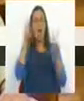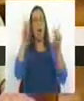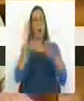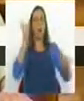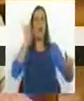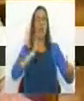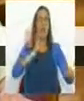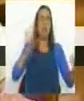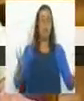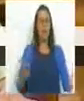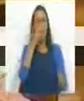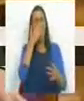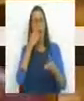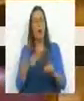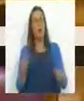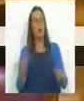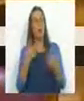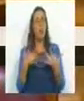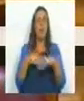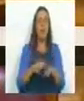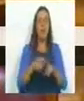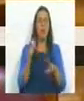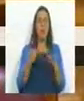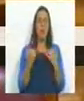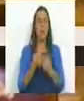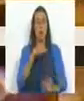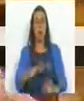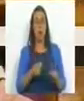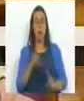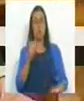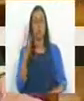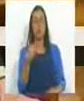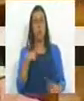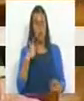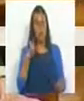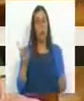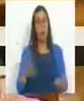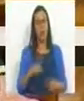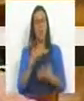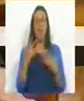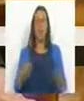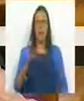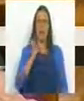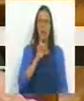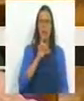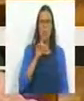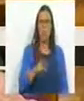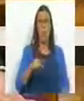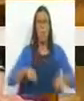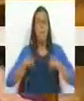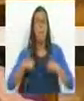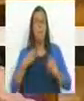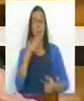fosse importante, como se não fosse um instrumento de inserção social e profissional dos jovens, que, repito, é da maior importância para os